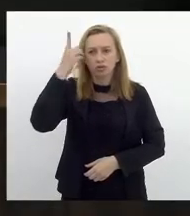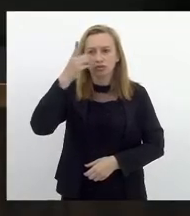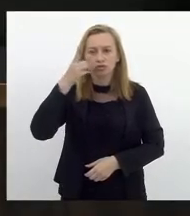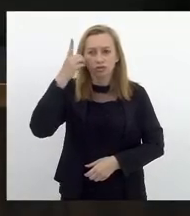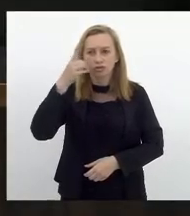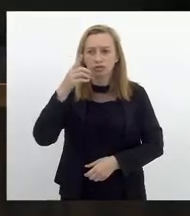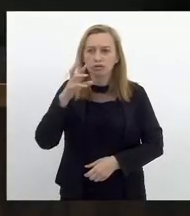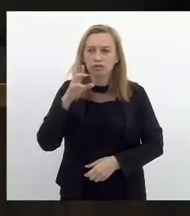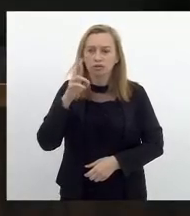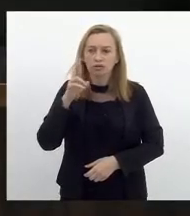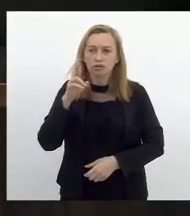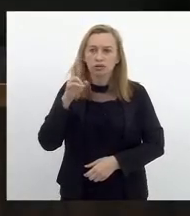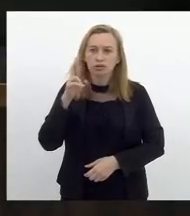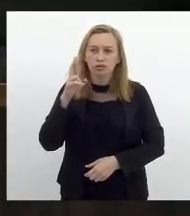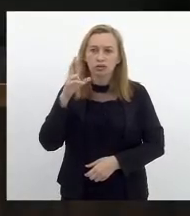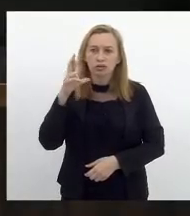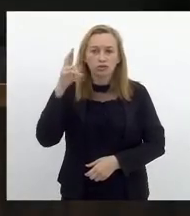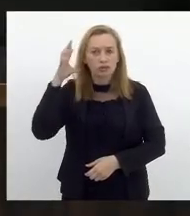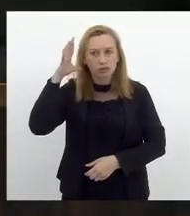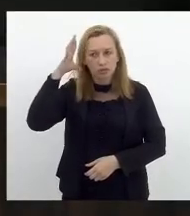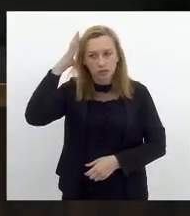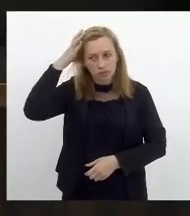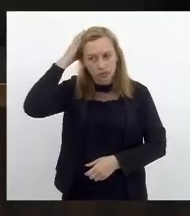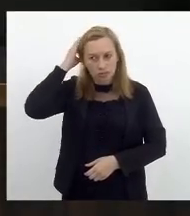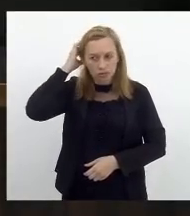Deputada Rosane Félix.